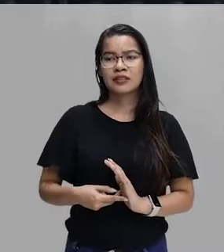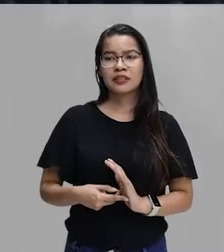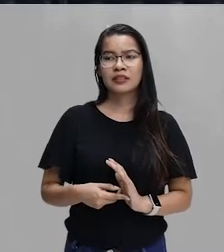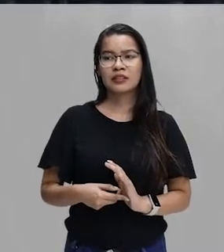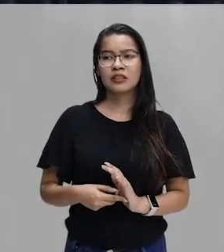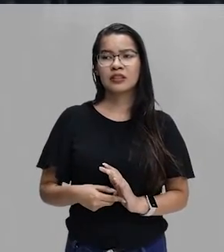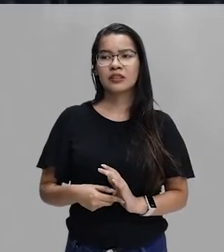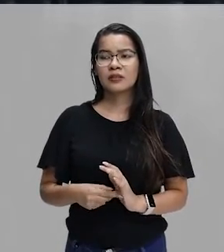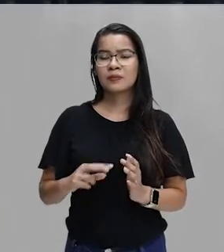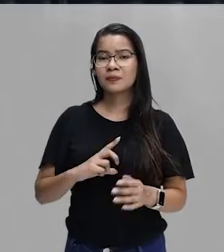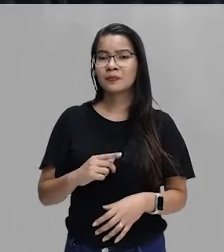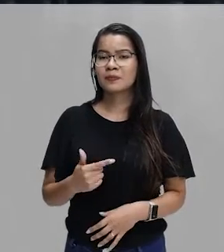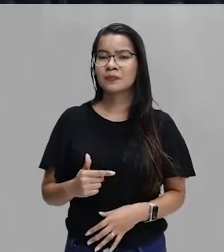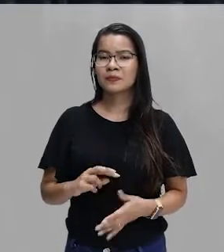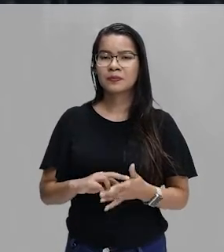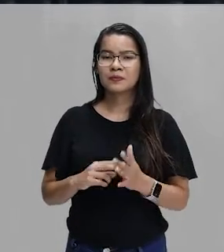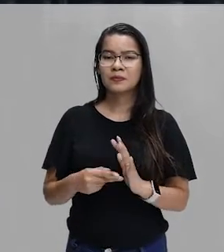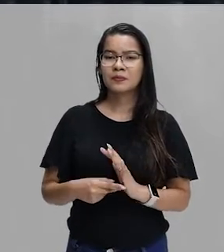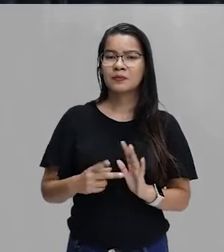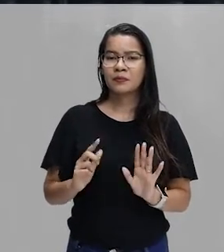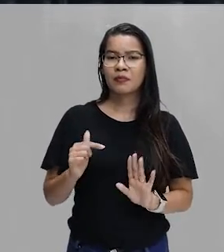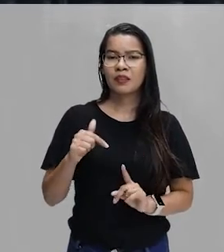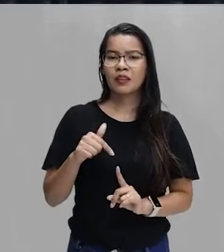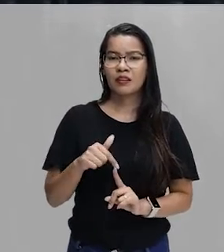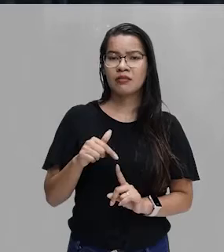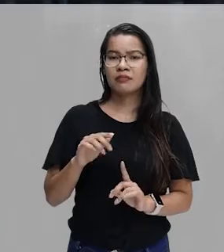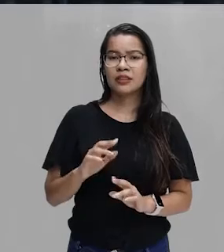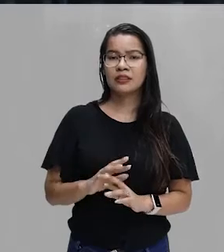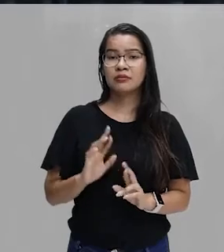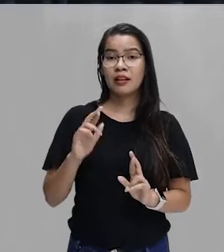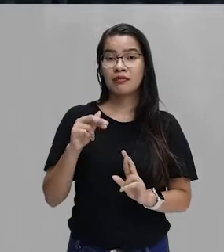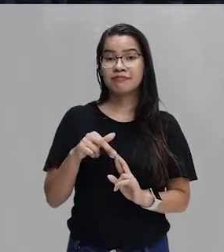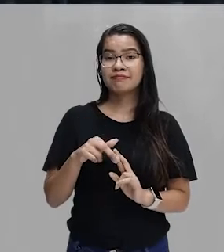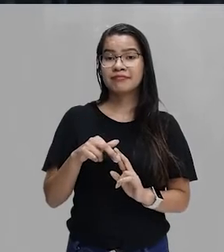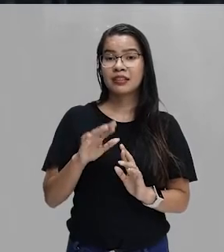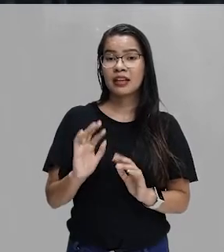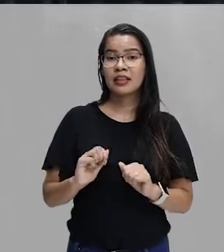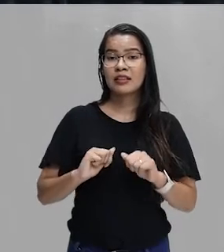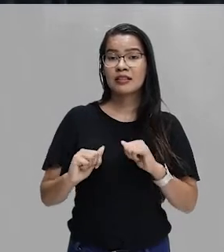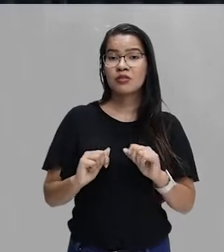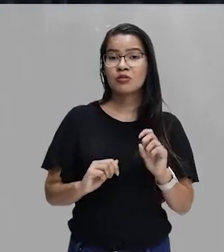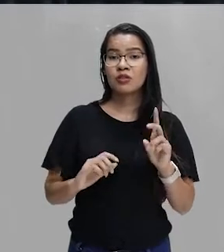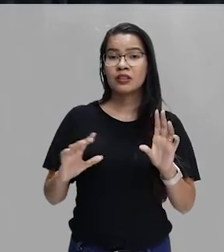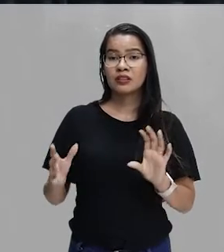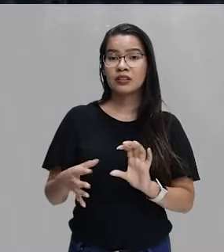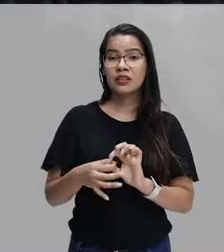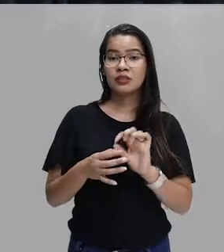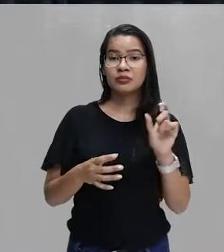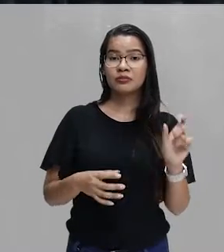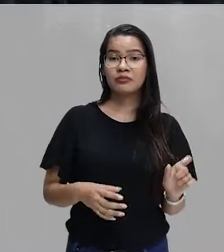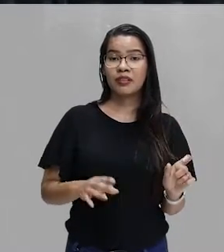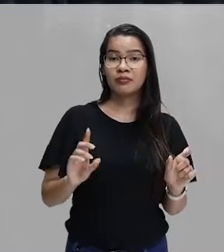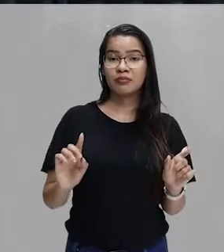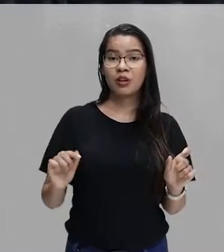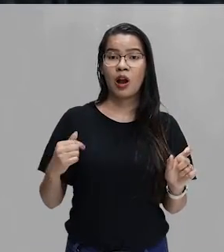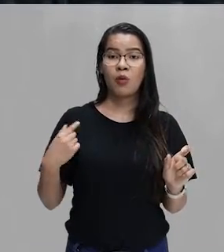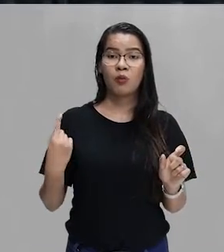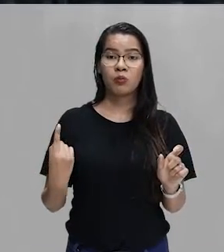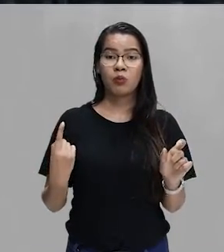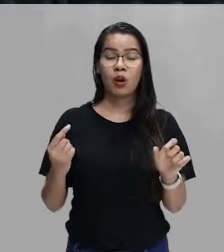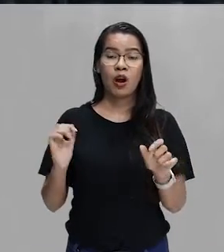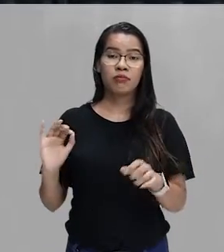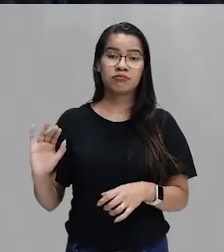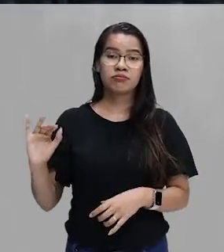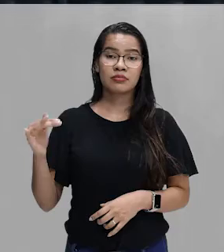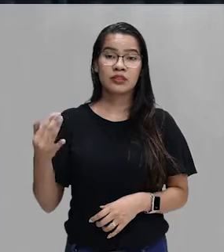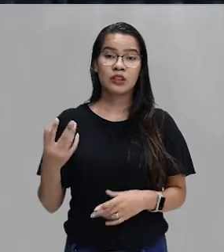aliás, não são significativos, não indicam ação, apenas ligam o sujeito a um atributo, como é o caso do verbo